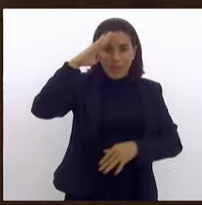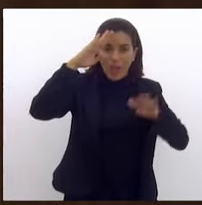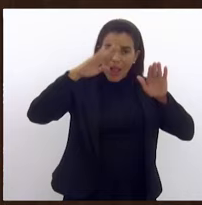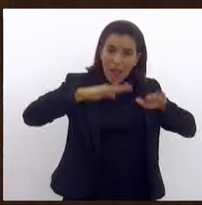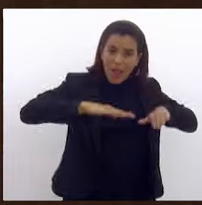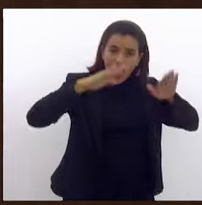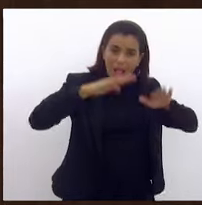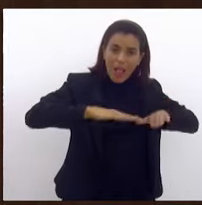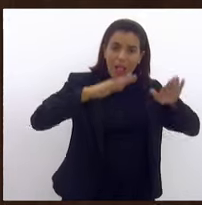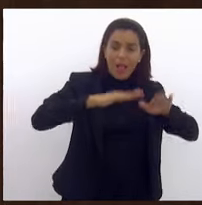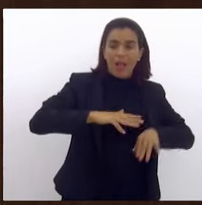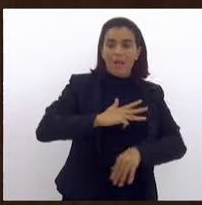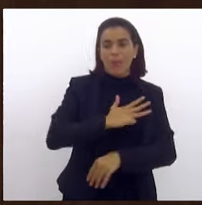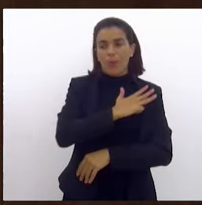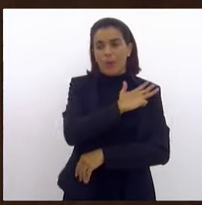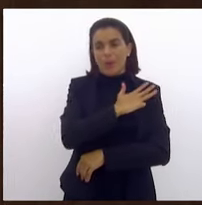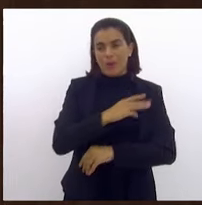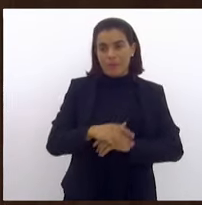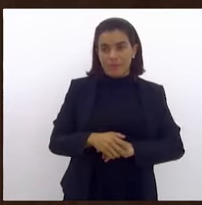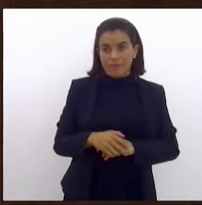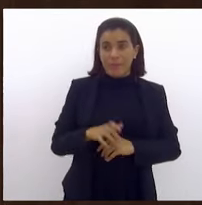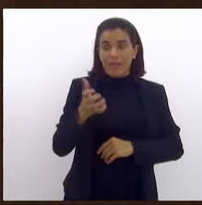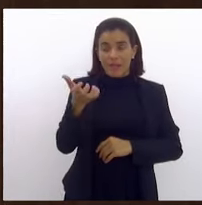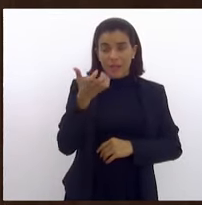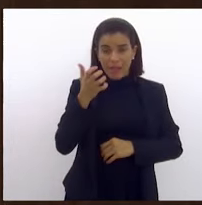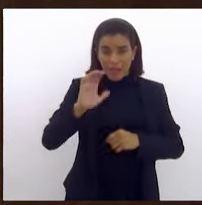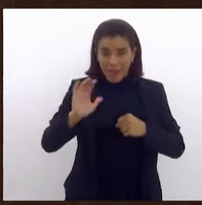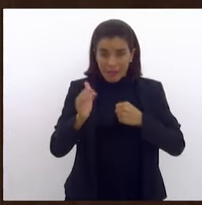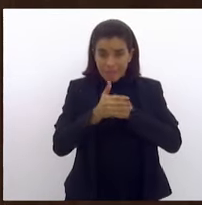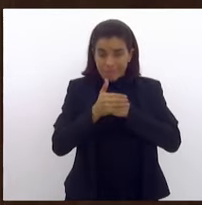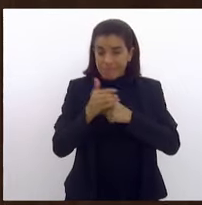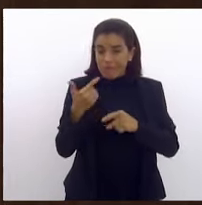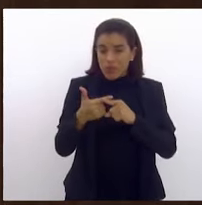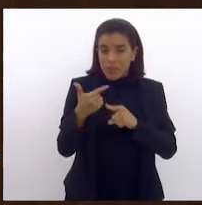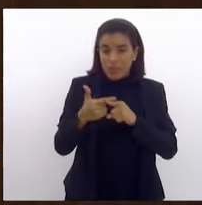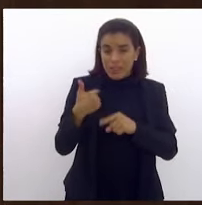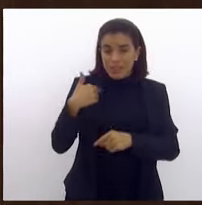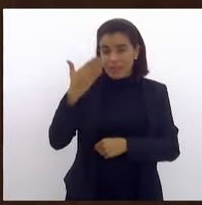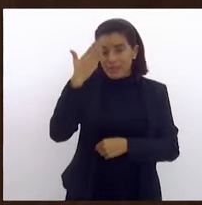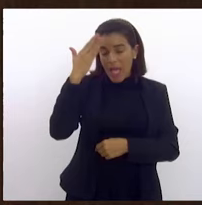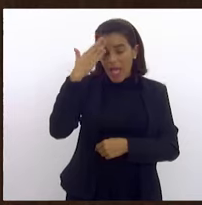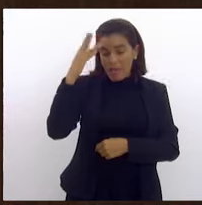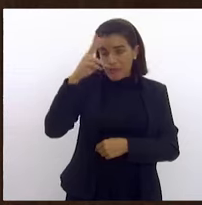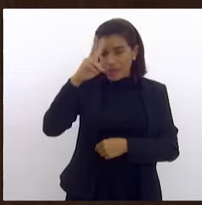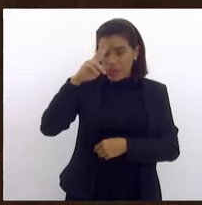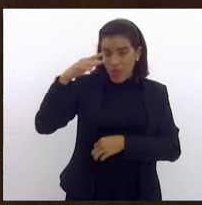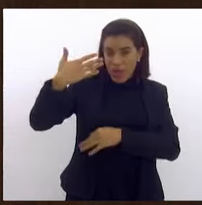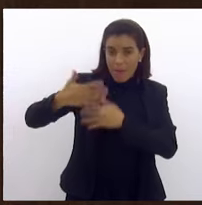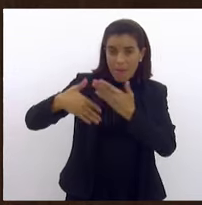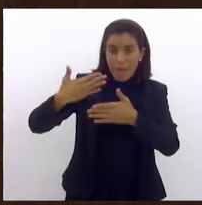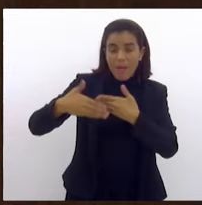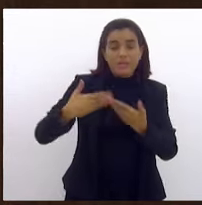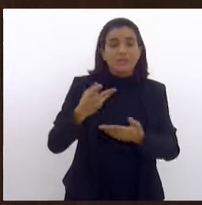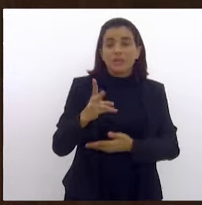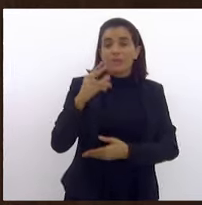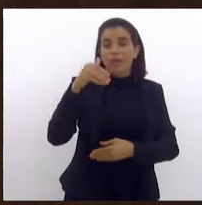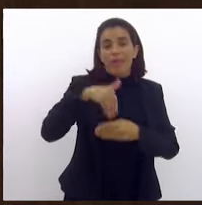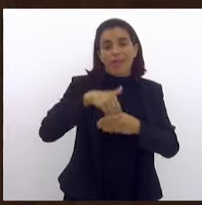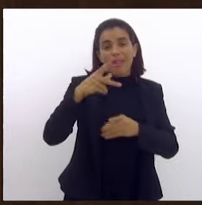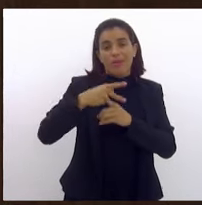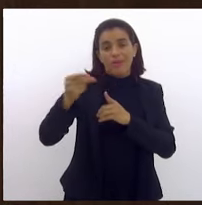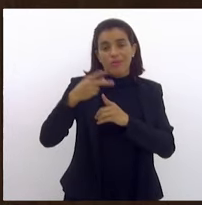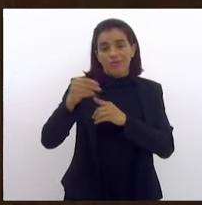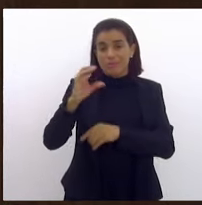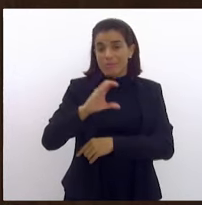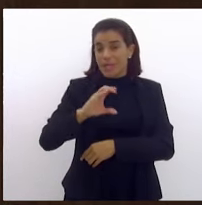soldado do Lula, e ele está querendo esconder isso no Rio de Janeiro, porque ele sabe que, historicamente, ele sempre foi eleito com voto da